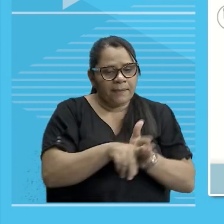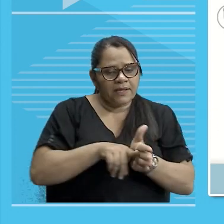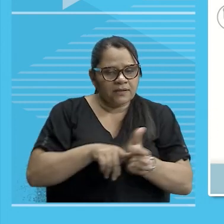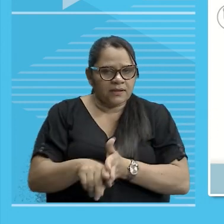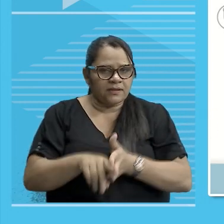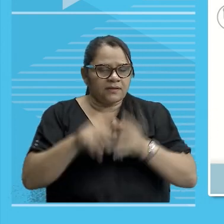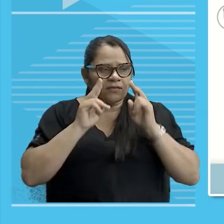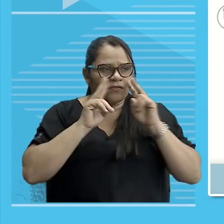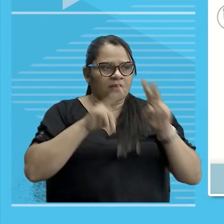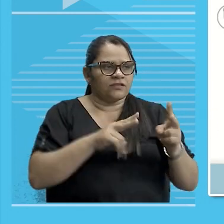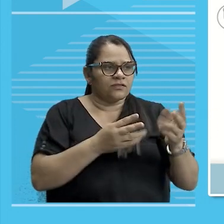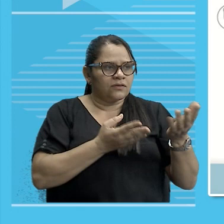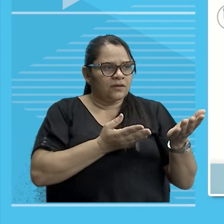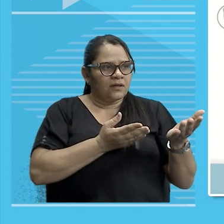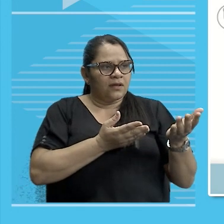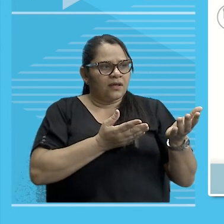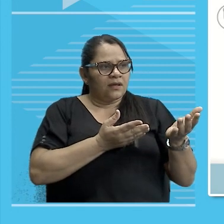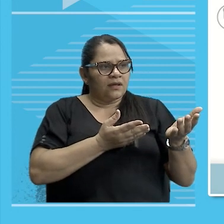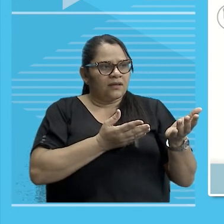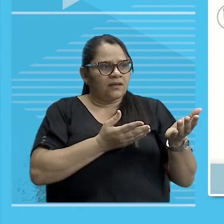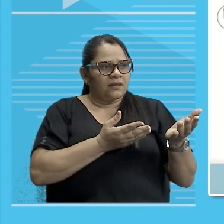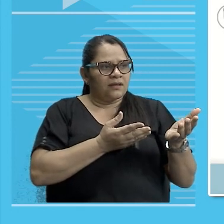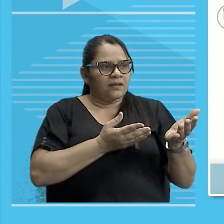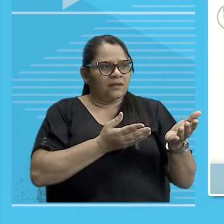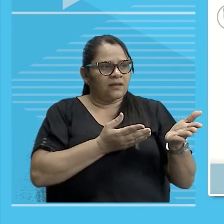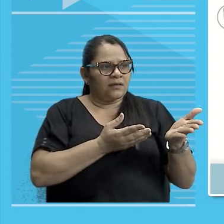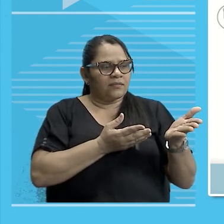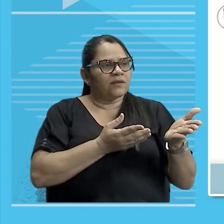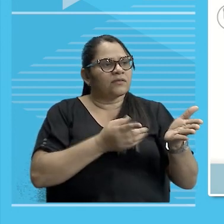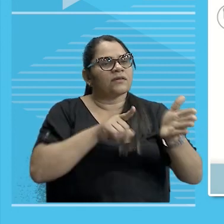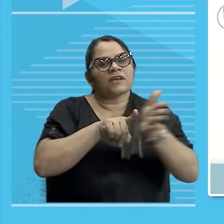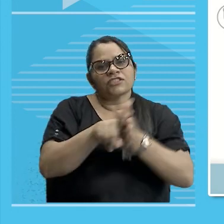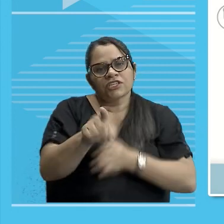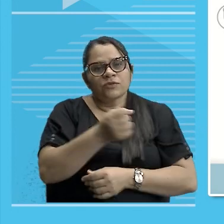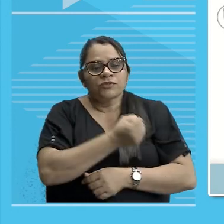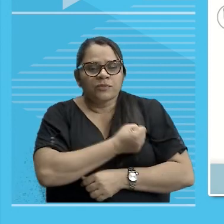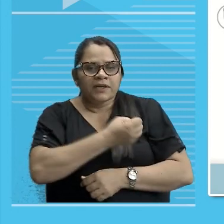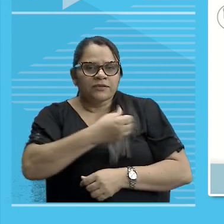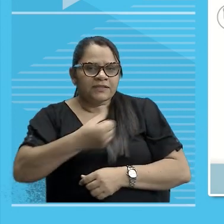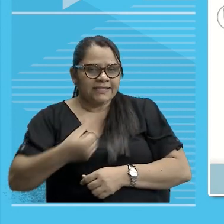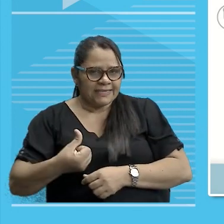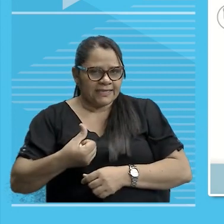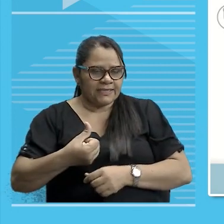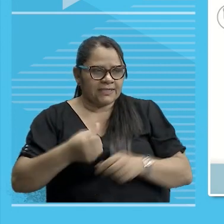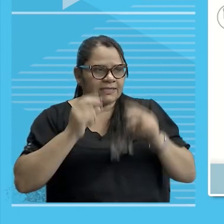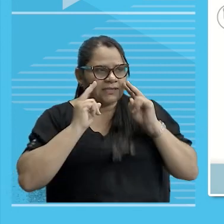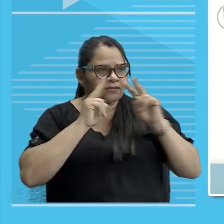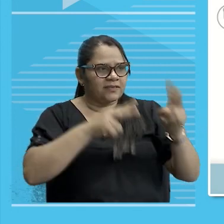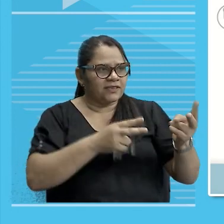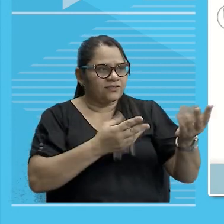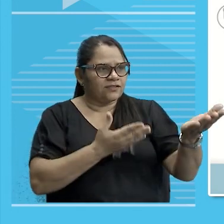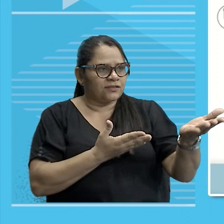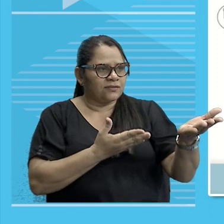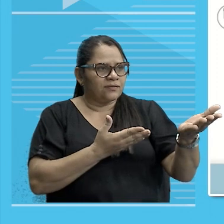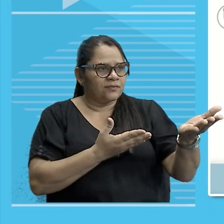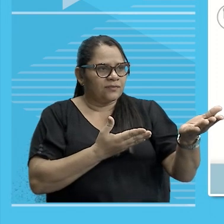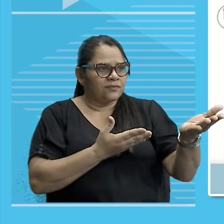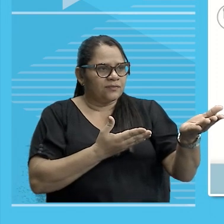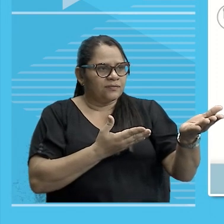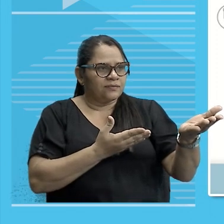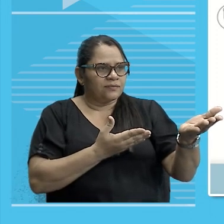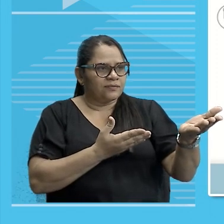certo vamos para sexta minha querida sexta questão